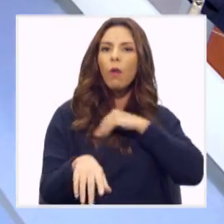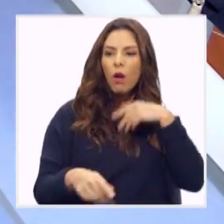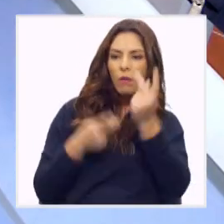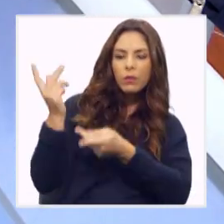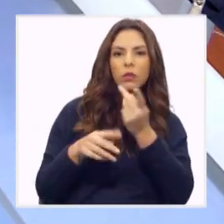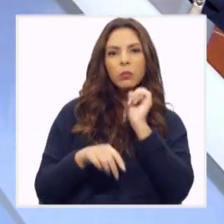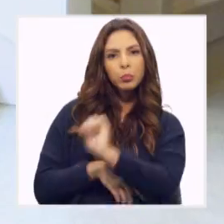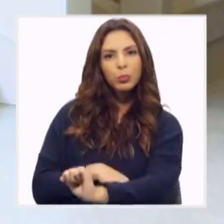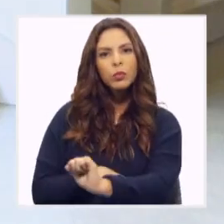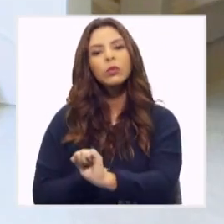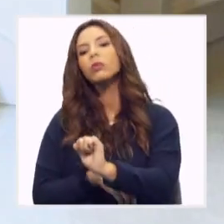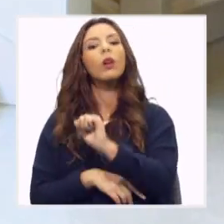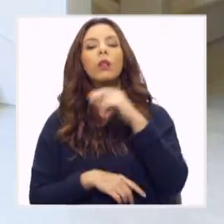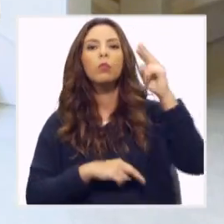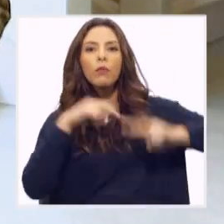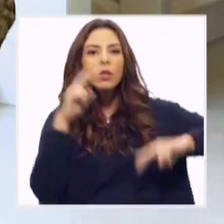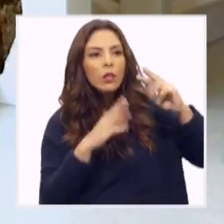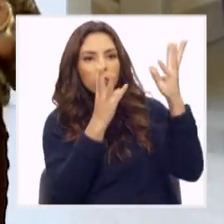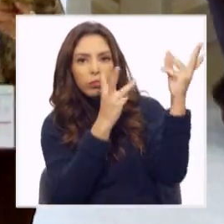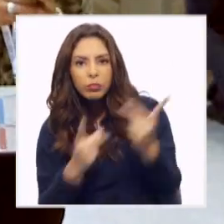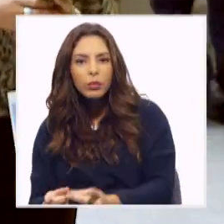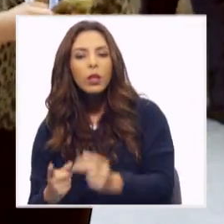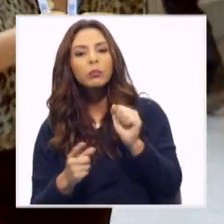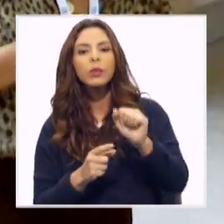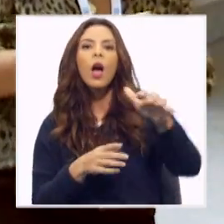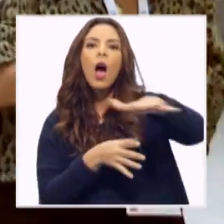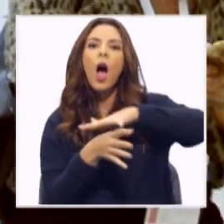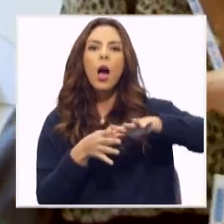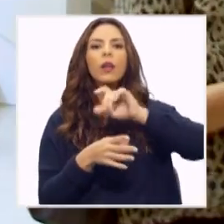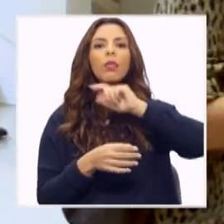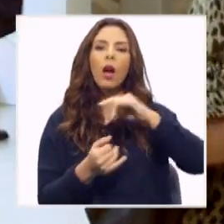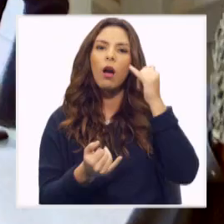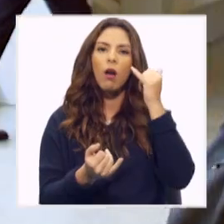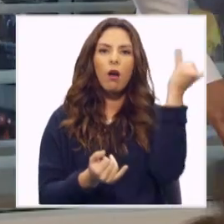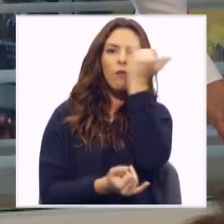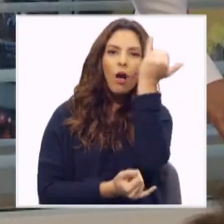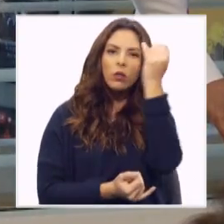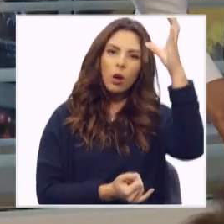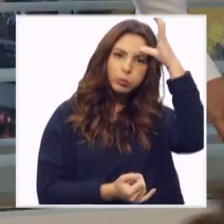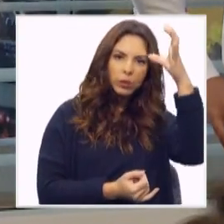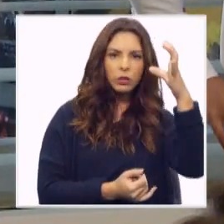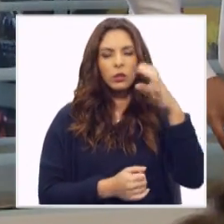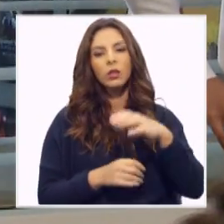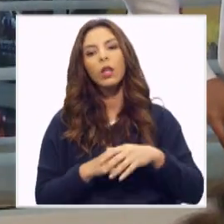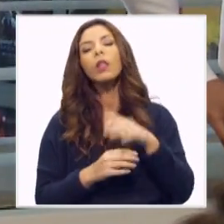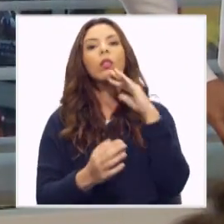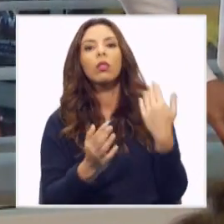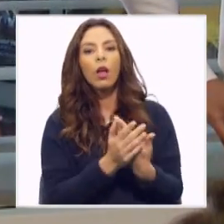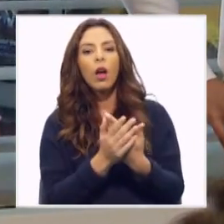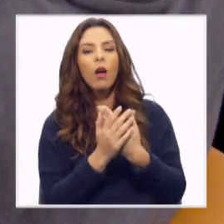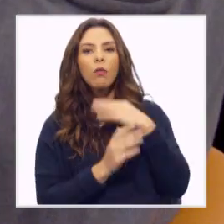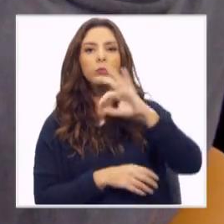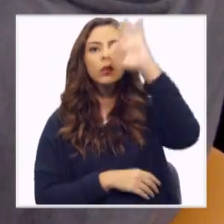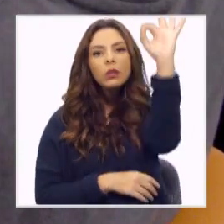médico, analisar evoluções de séries financeiras, etc. Portanto, tudo isso são áreas onde se pode aplicar inteligência artificial. Esta tecnologia, que explora